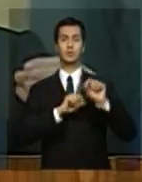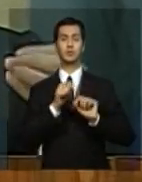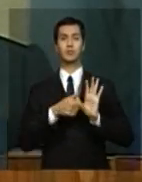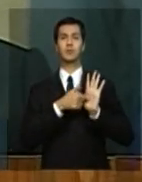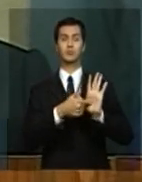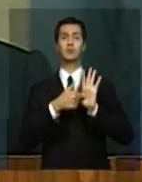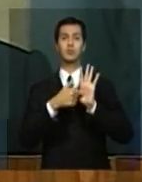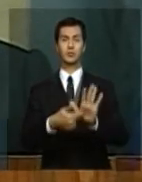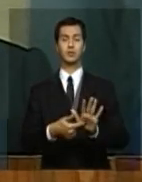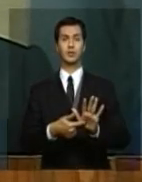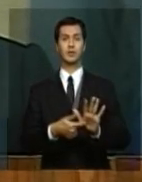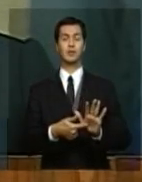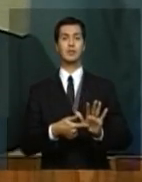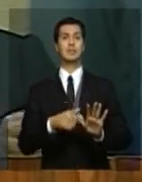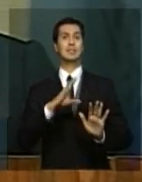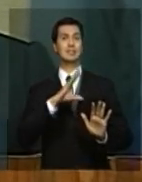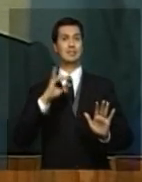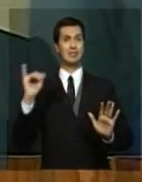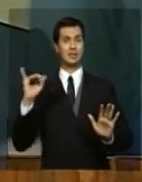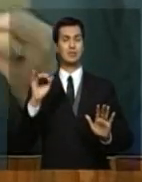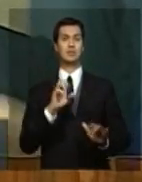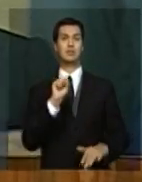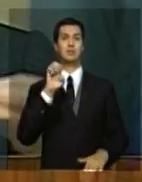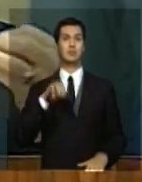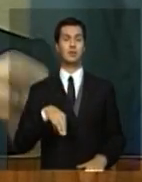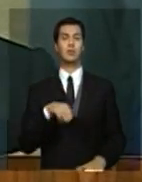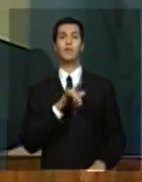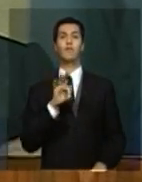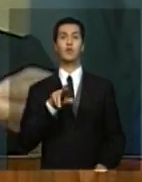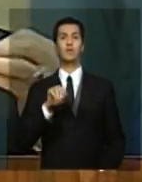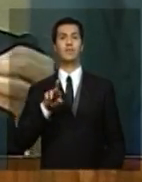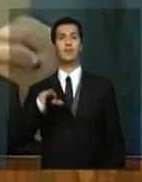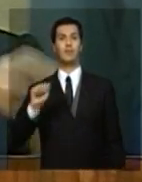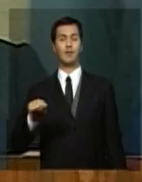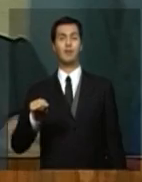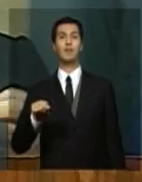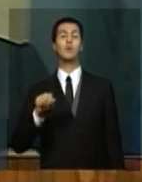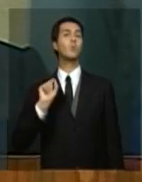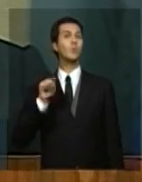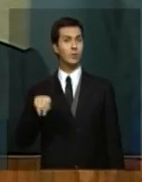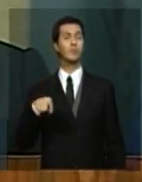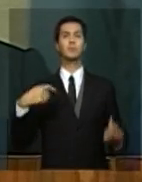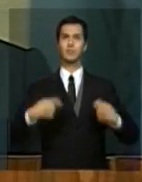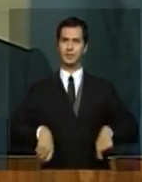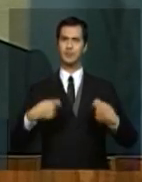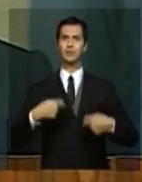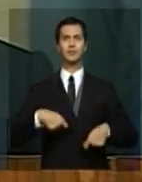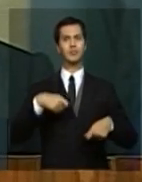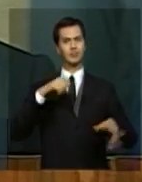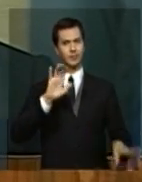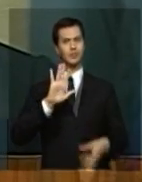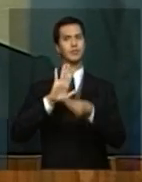sem Fronteiras no país sem incluir a perspectiva de gênero no Ciência sem Fronteira